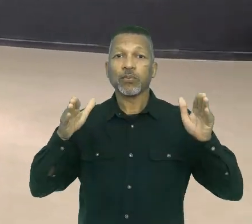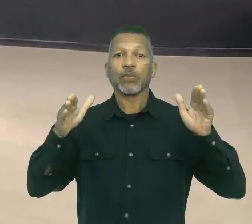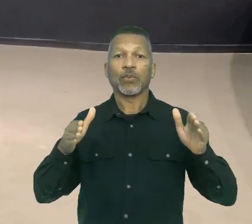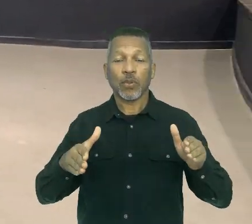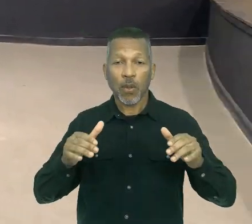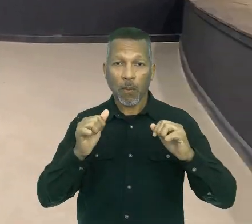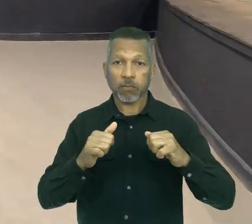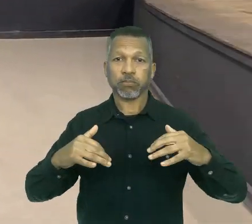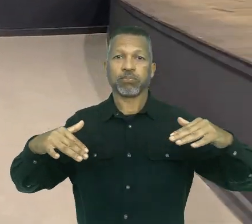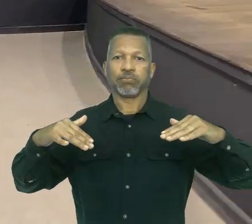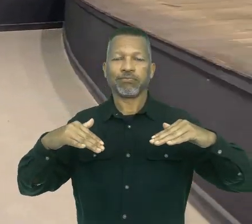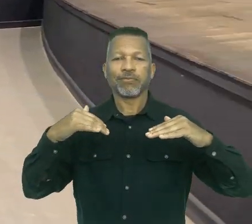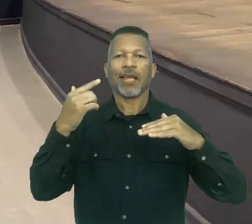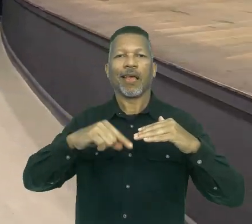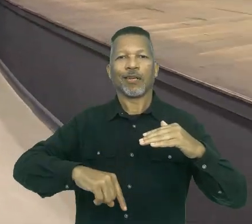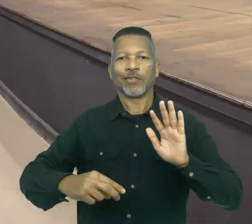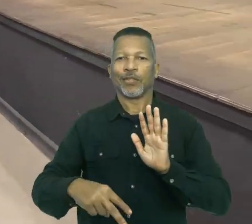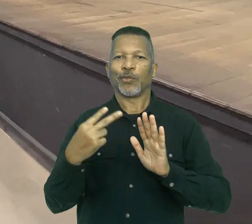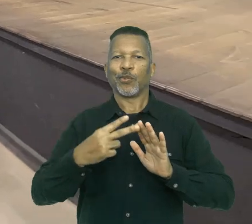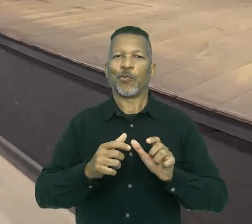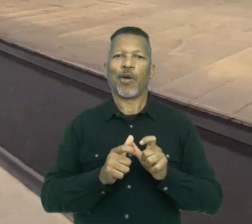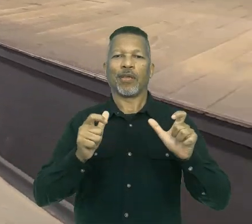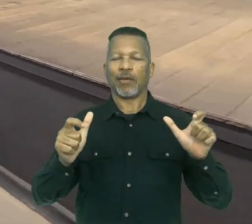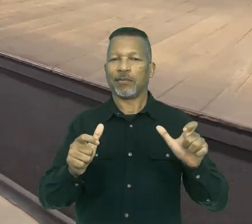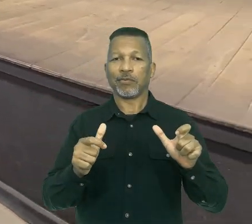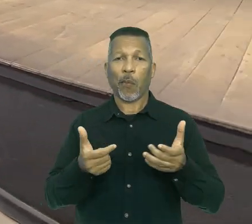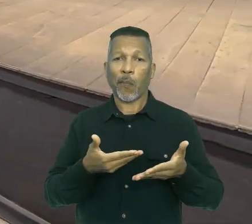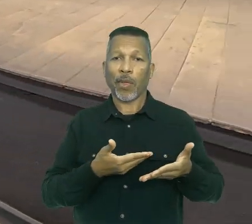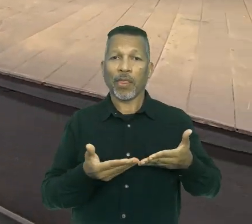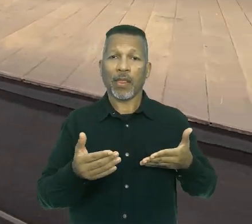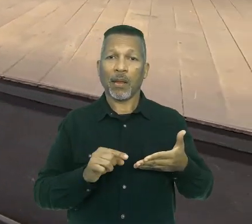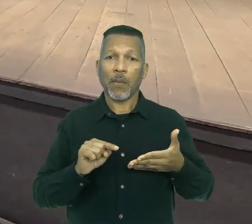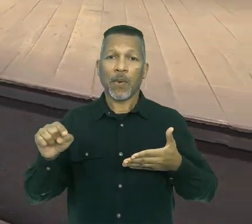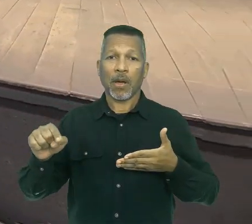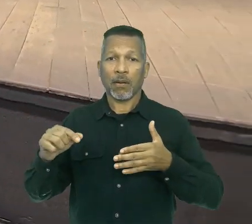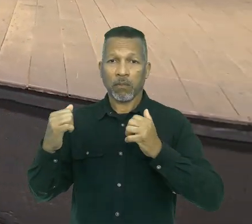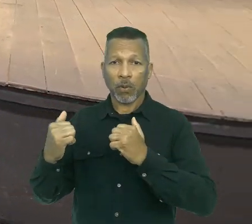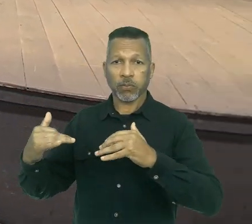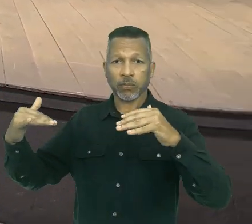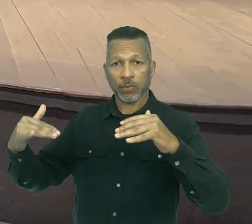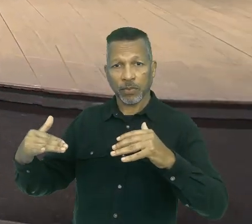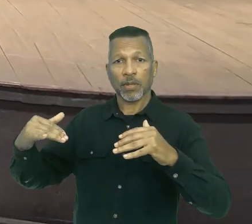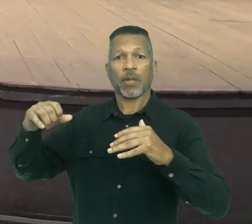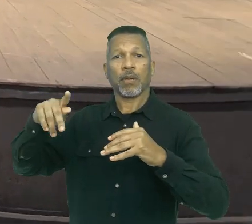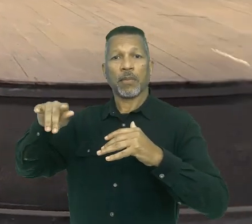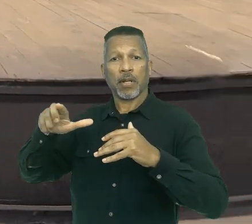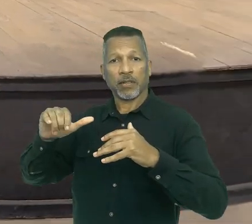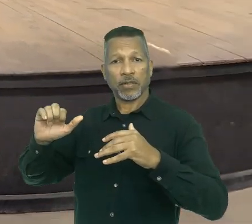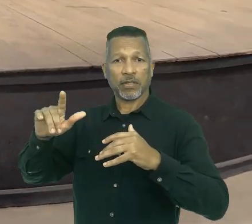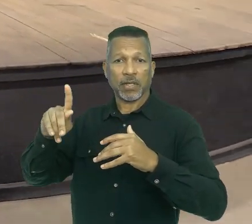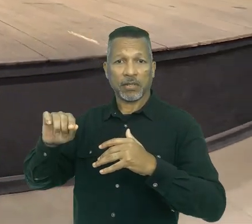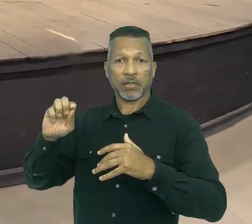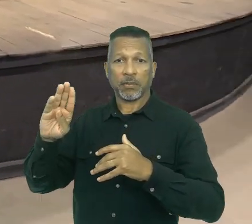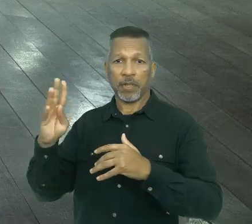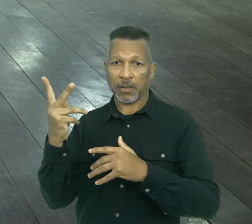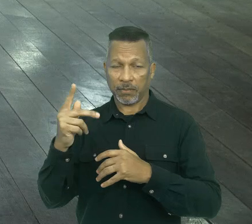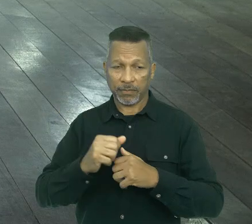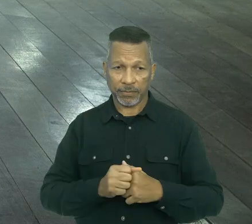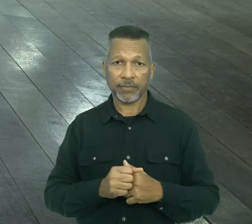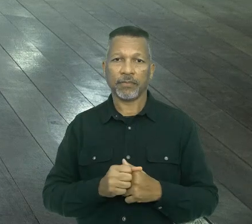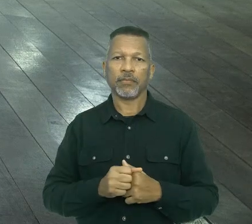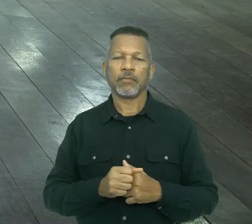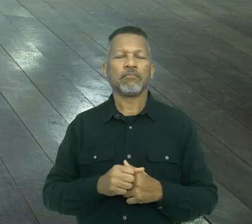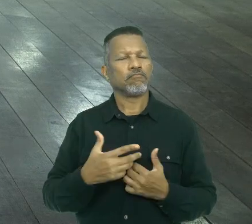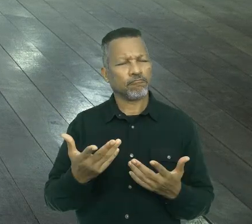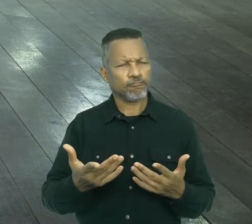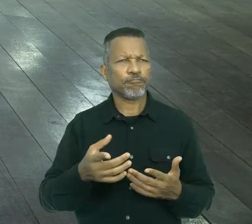o segundo maior do estado, perdendo apenas para o palco do Palácio das Artes, em Belo Horizonte. Um